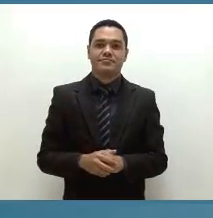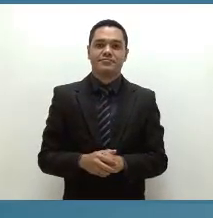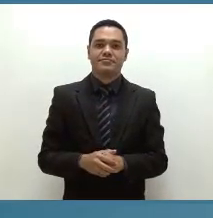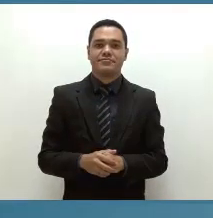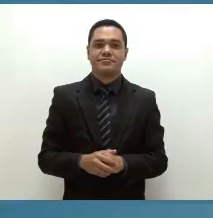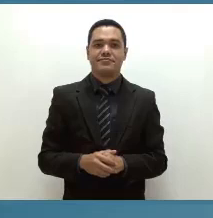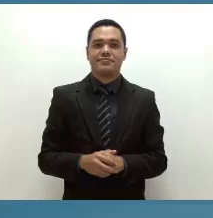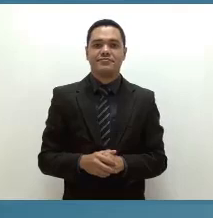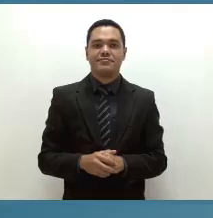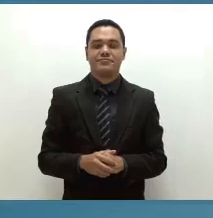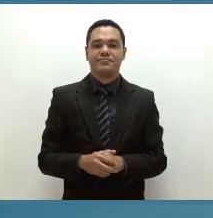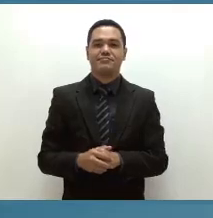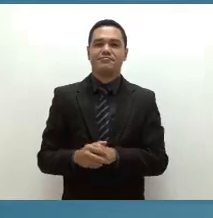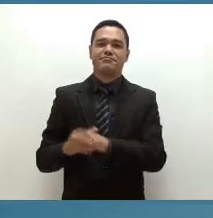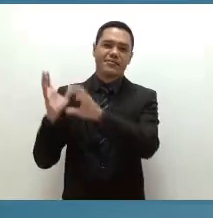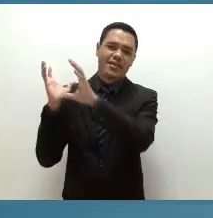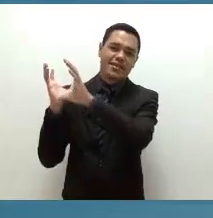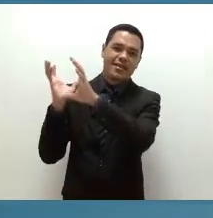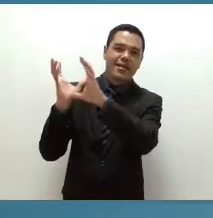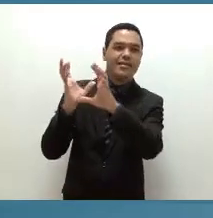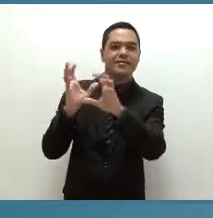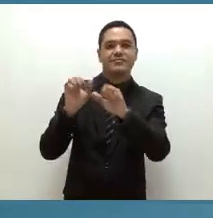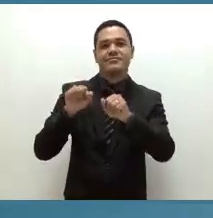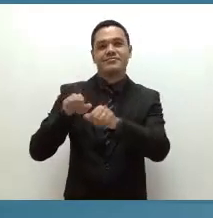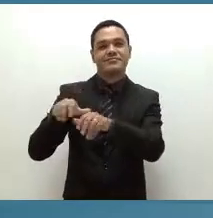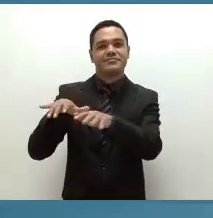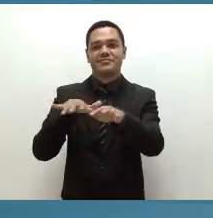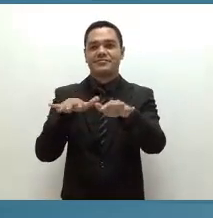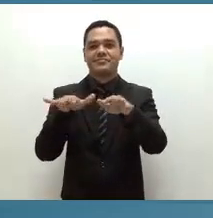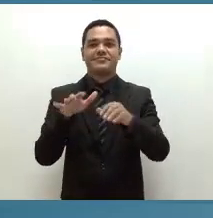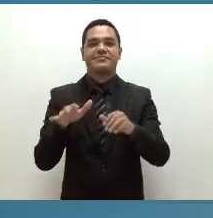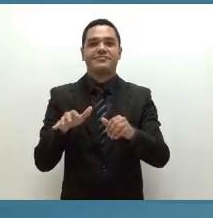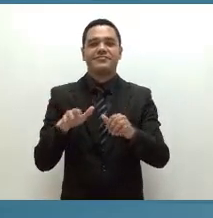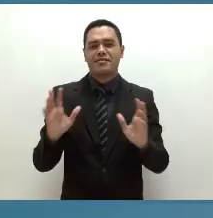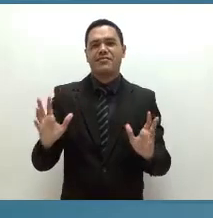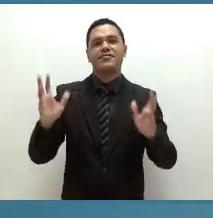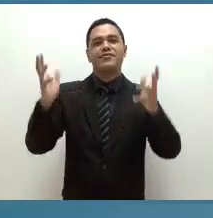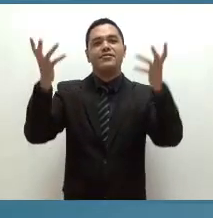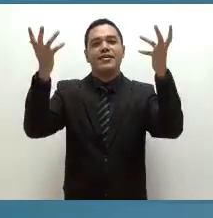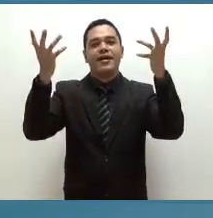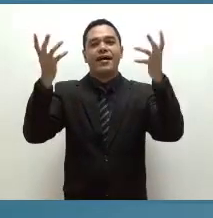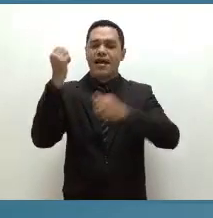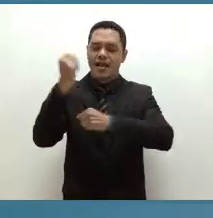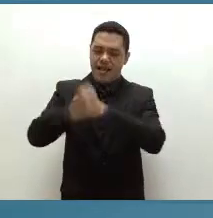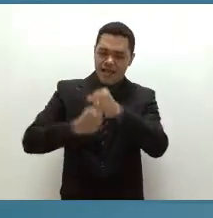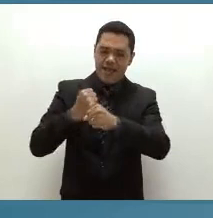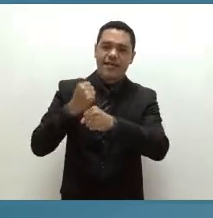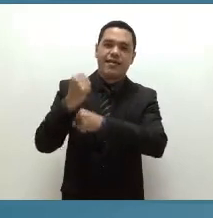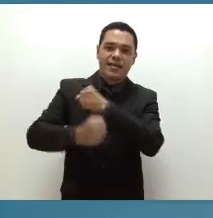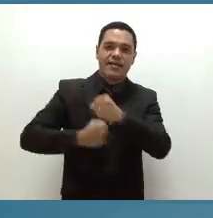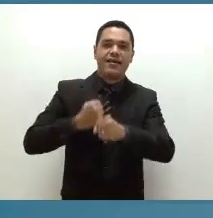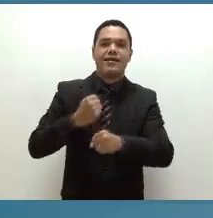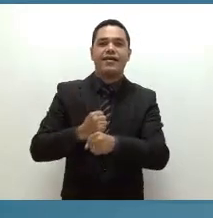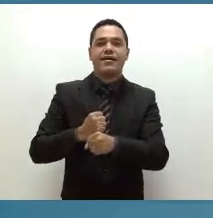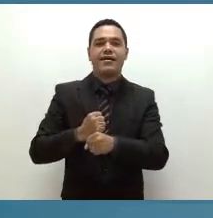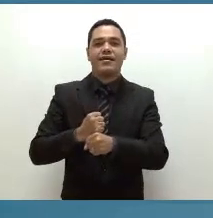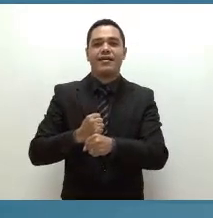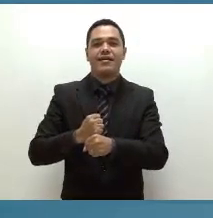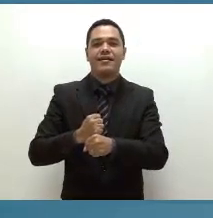O Círio de Nazaré é um grande evento que a cada ano exibe novas